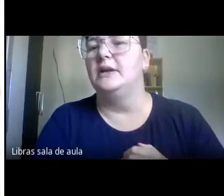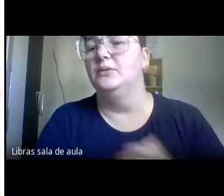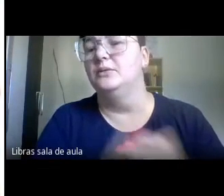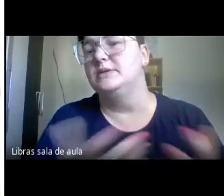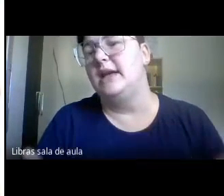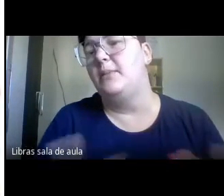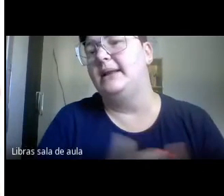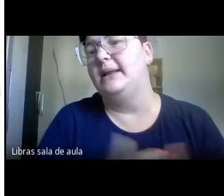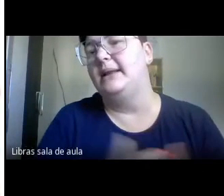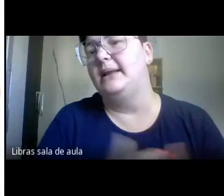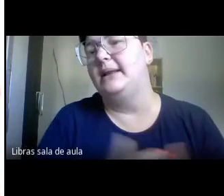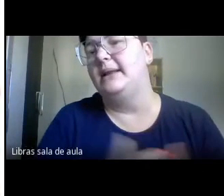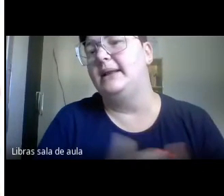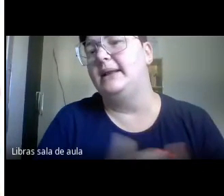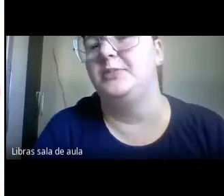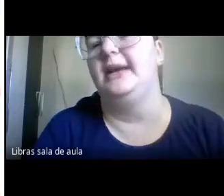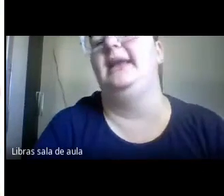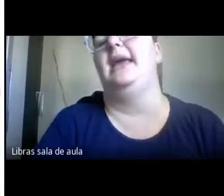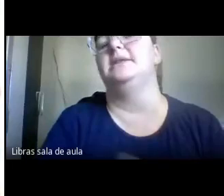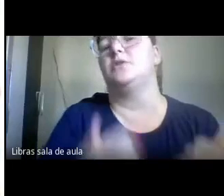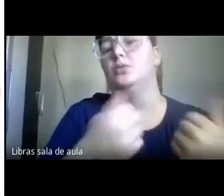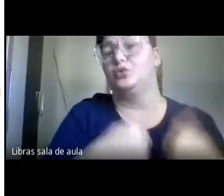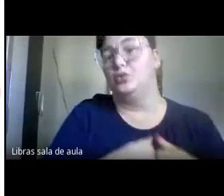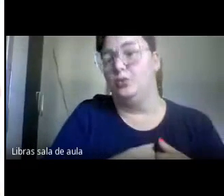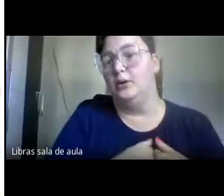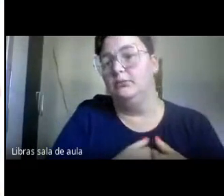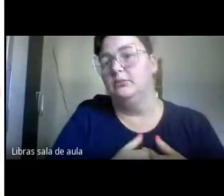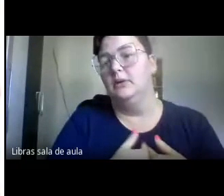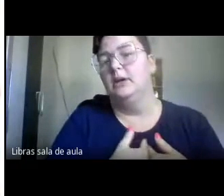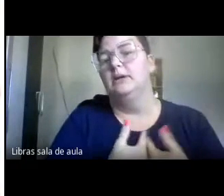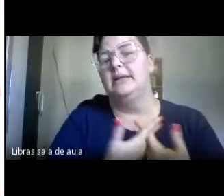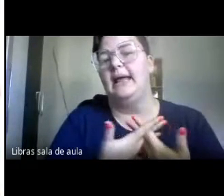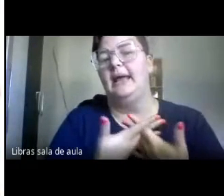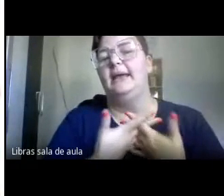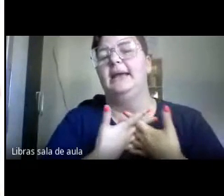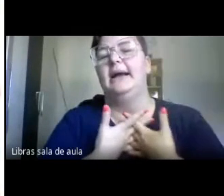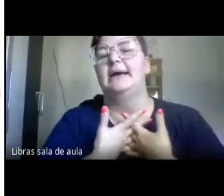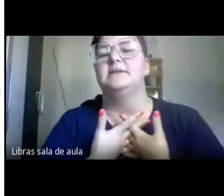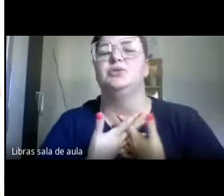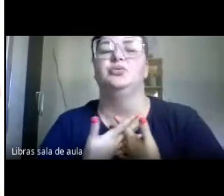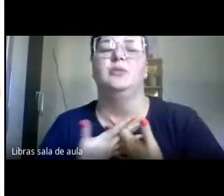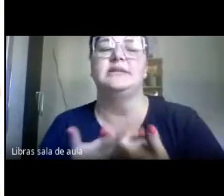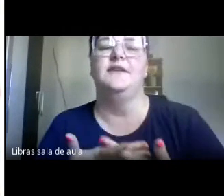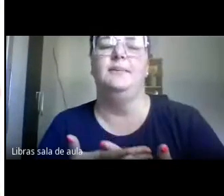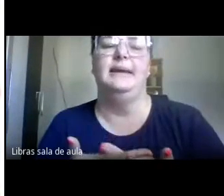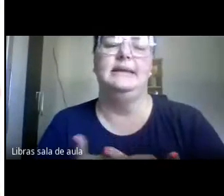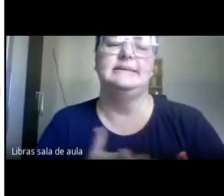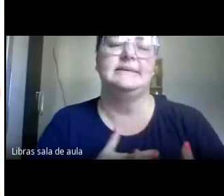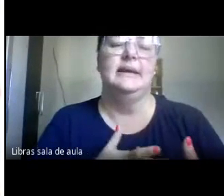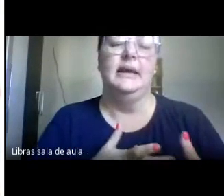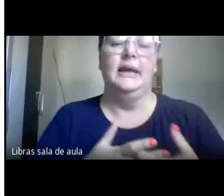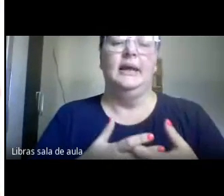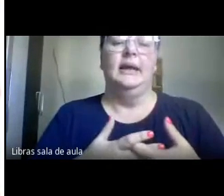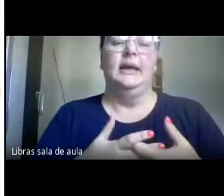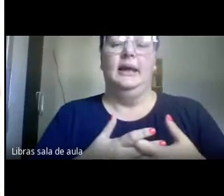nossos alunos, e é um material que a gente pode pedir para que eles construam, né, em casa junto com as